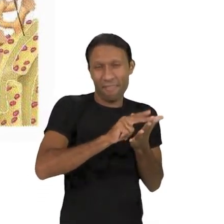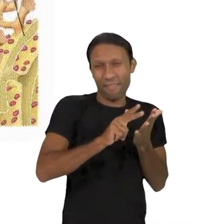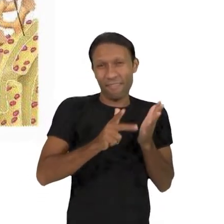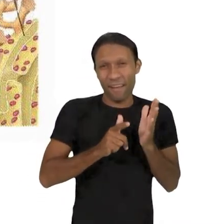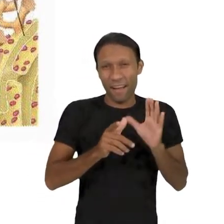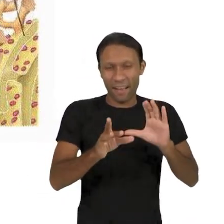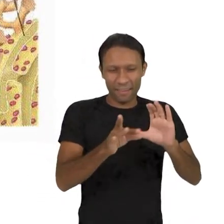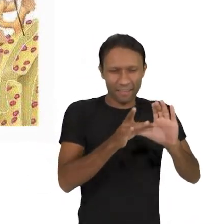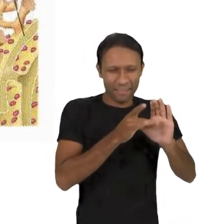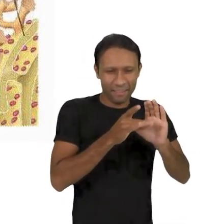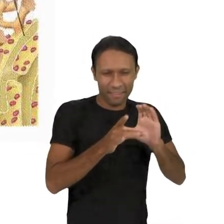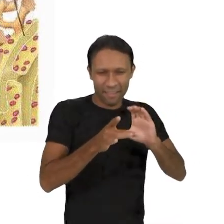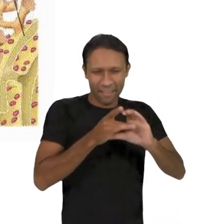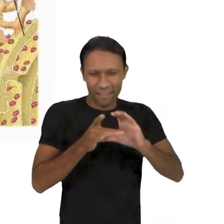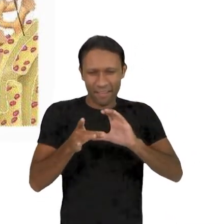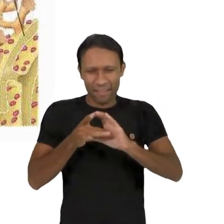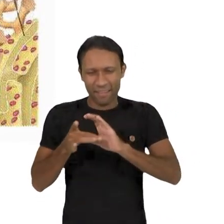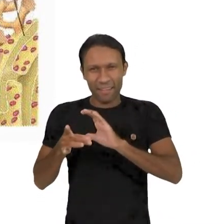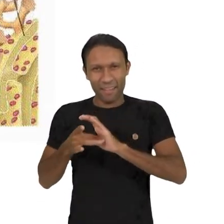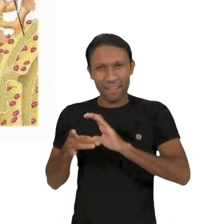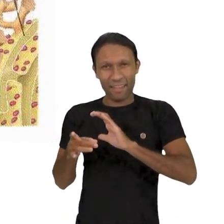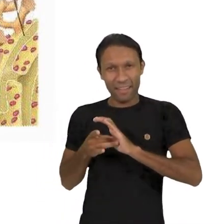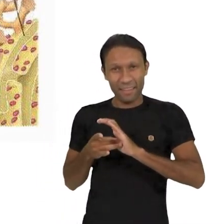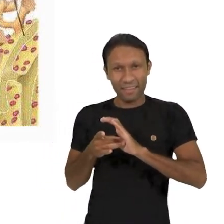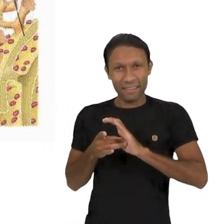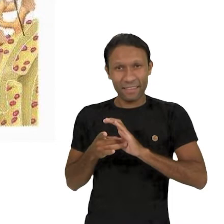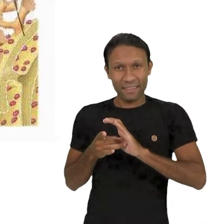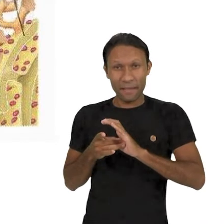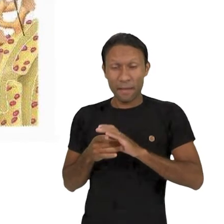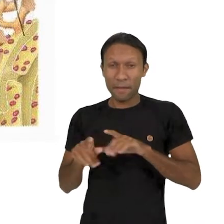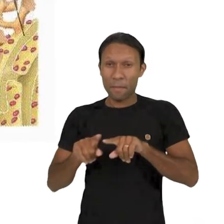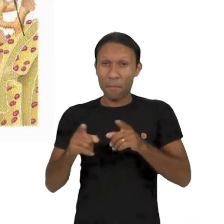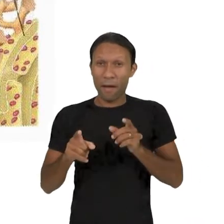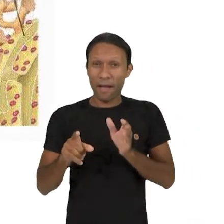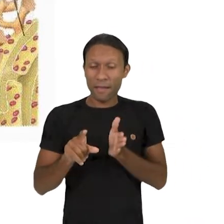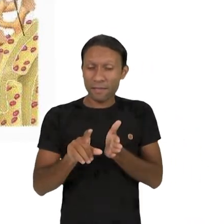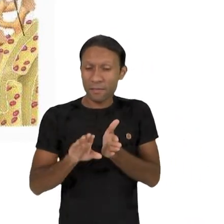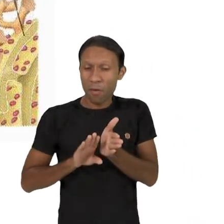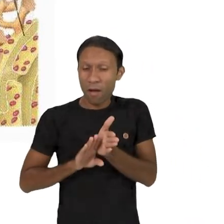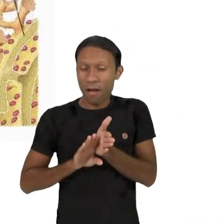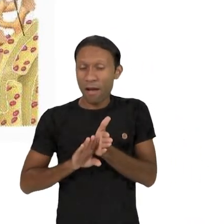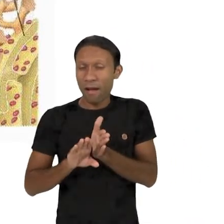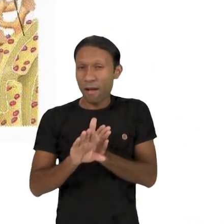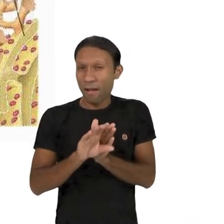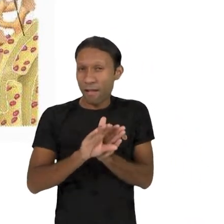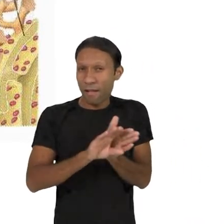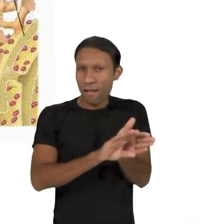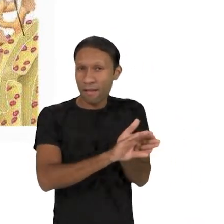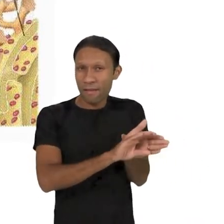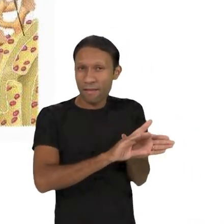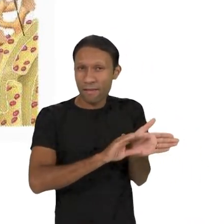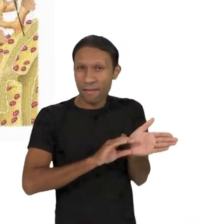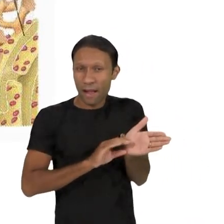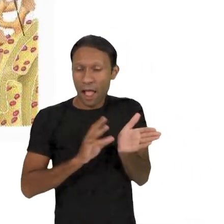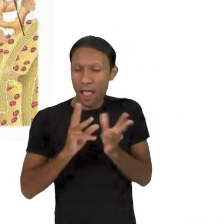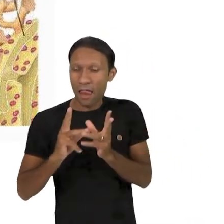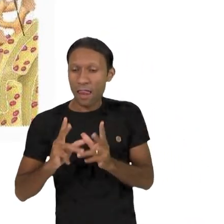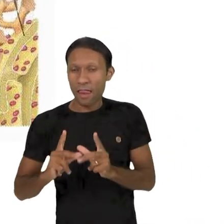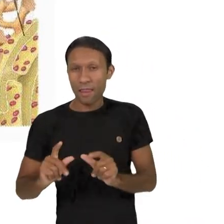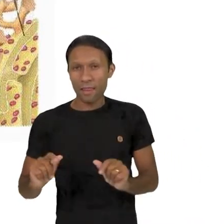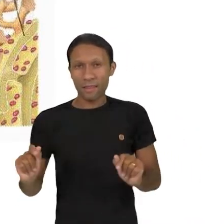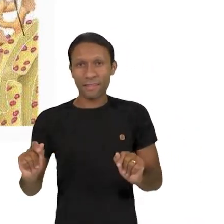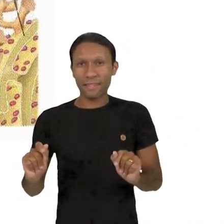ribossomos linkados a ele lá. O retículo endoplasmático liso, ele é liso por ele não